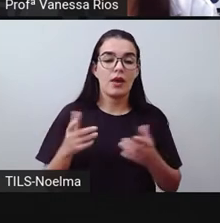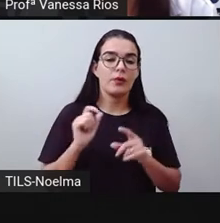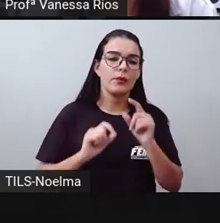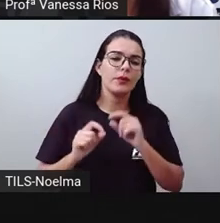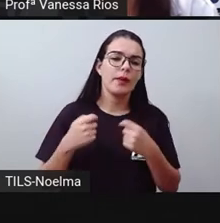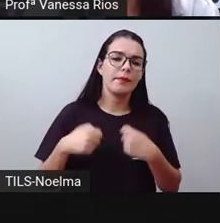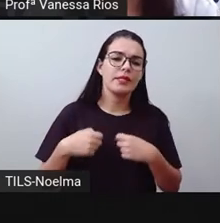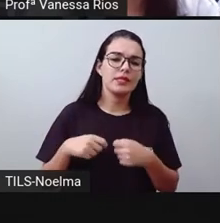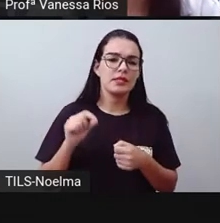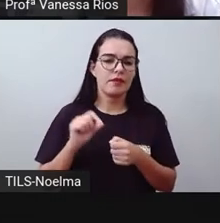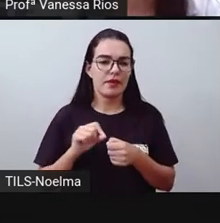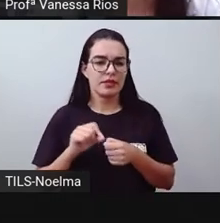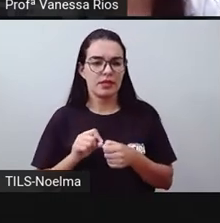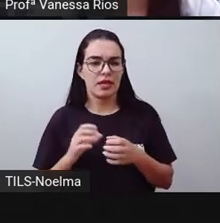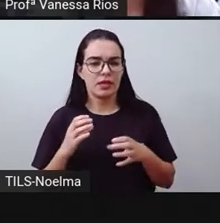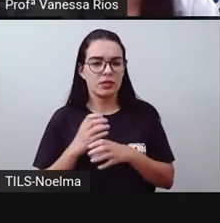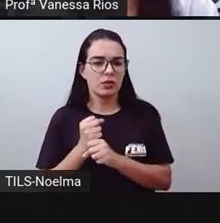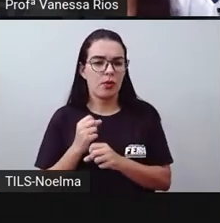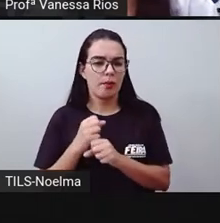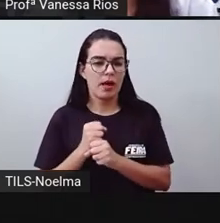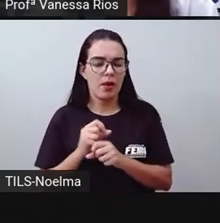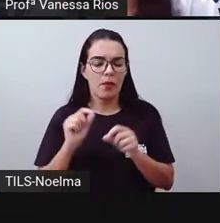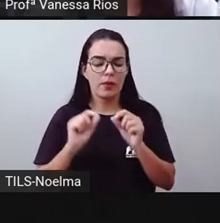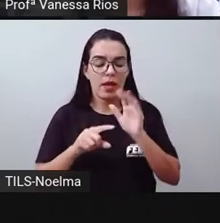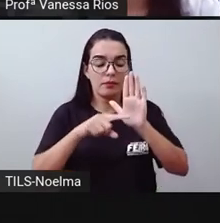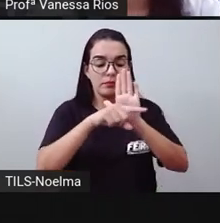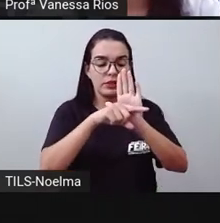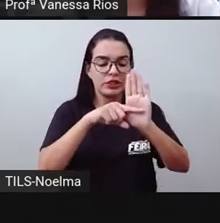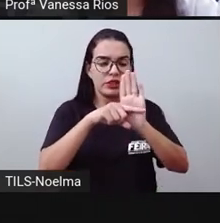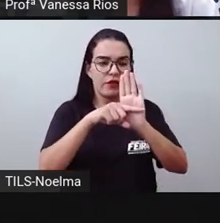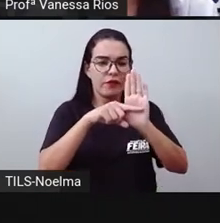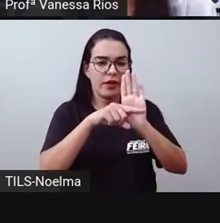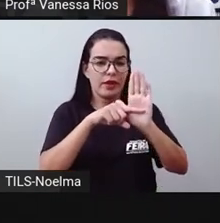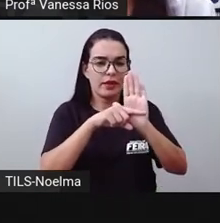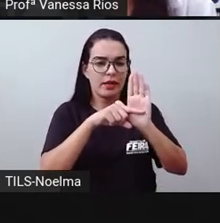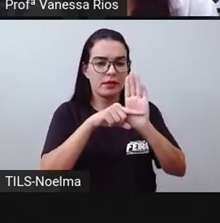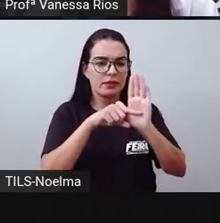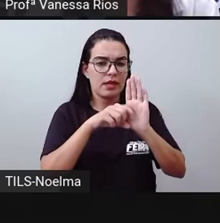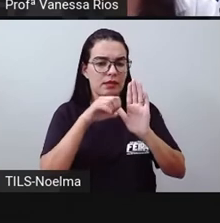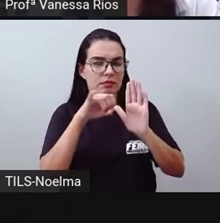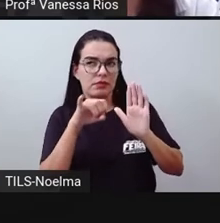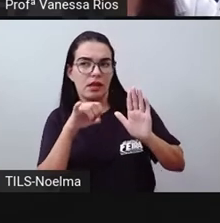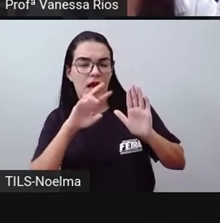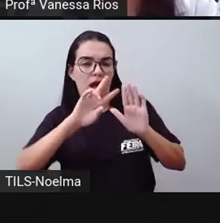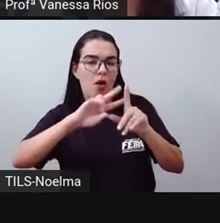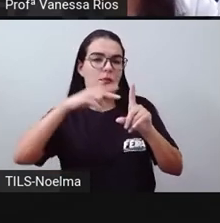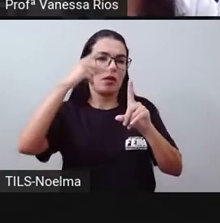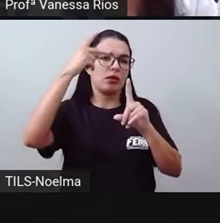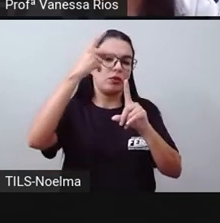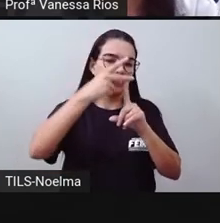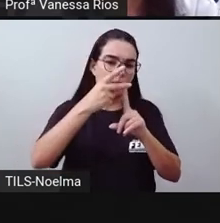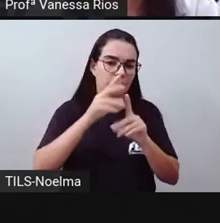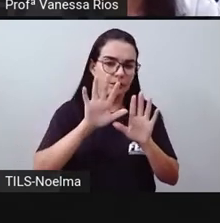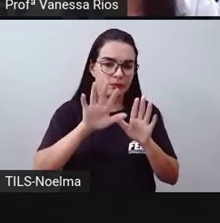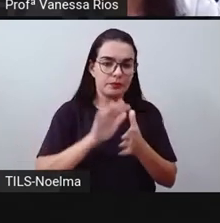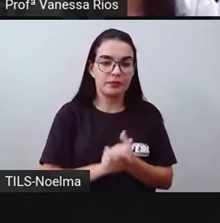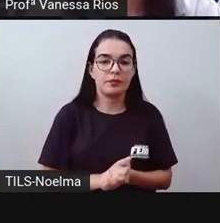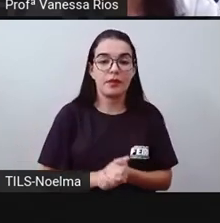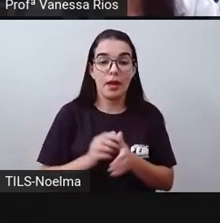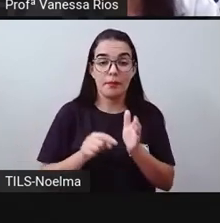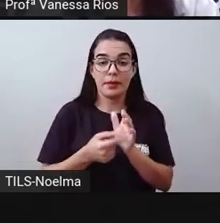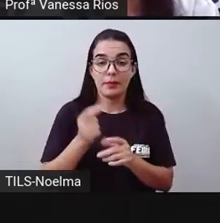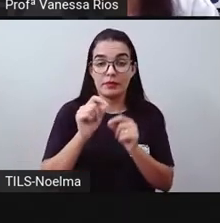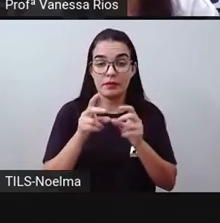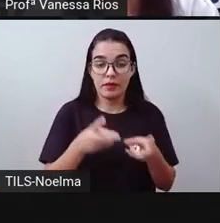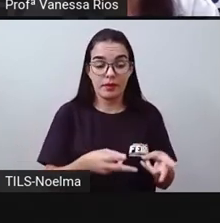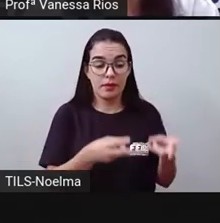precisa fazer para calcularmos a diferença, né, ou quanto aumentou entre esses anos? Primeiro, observar